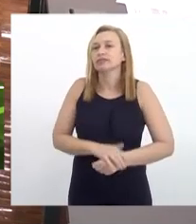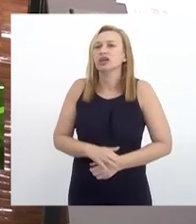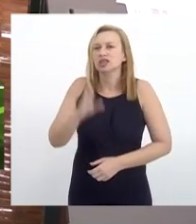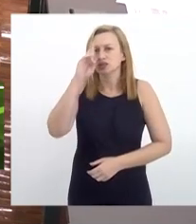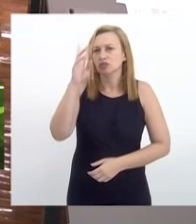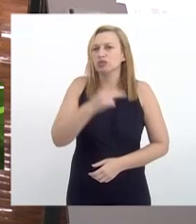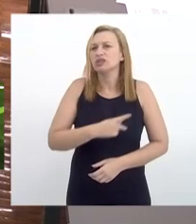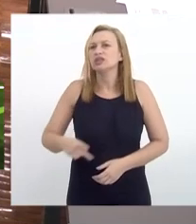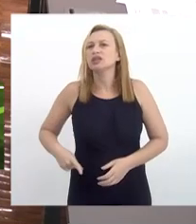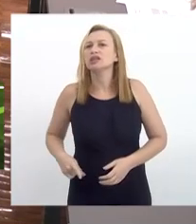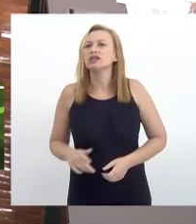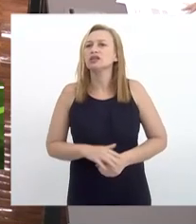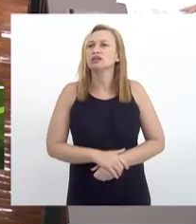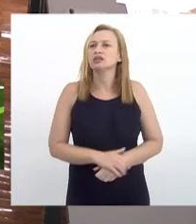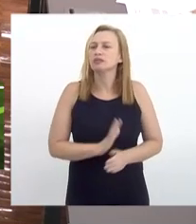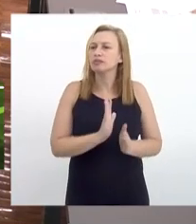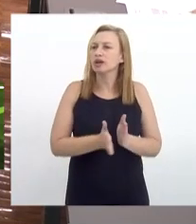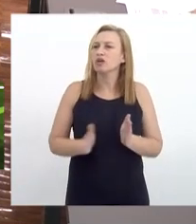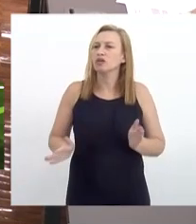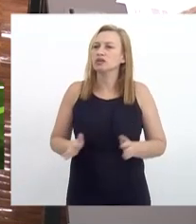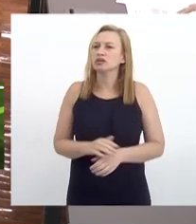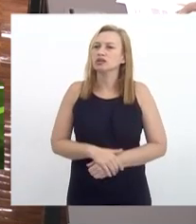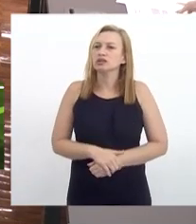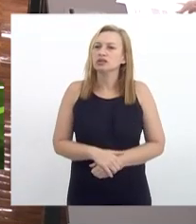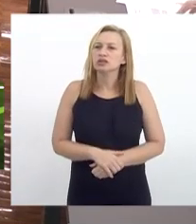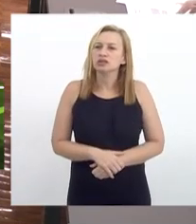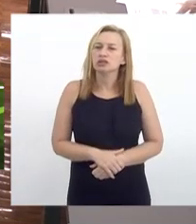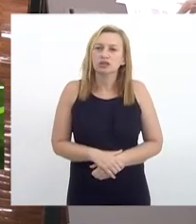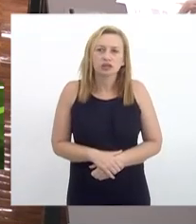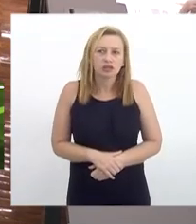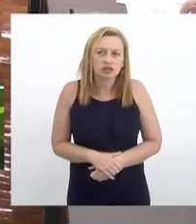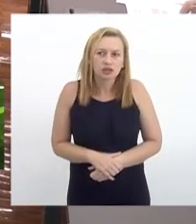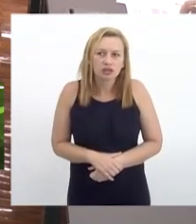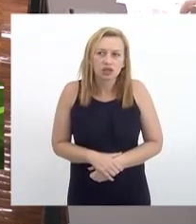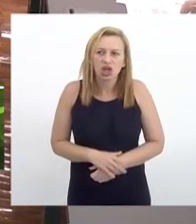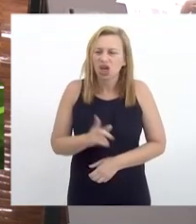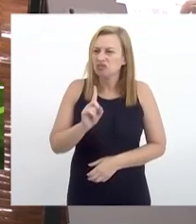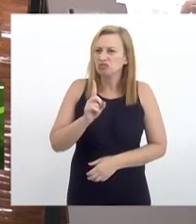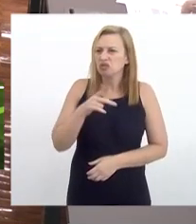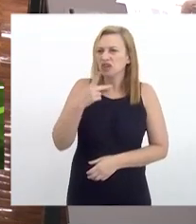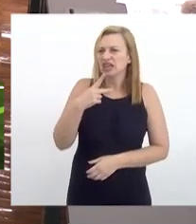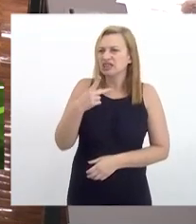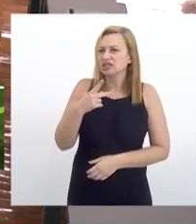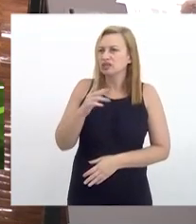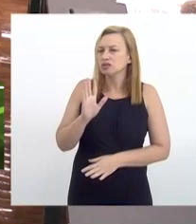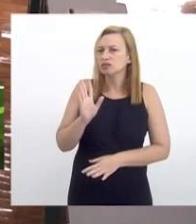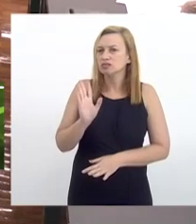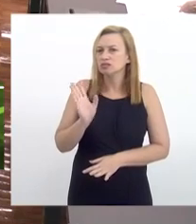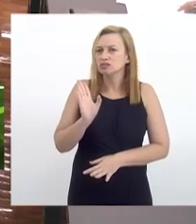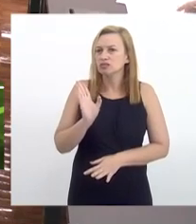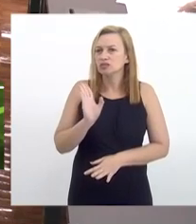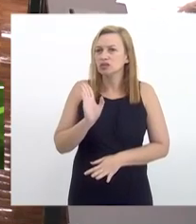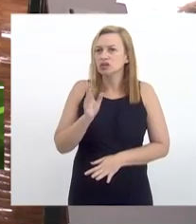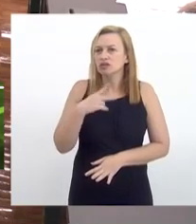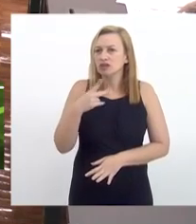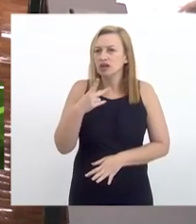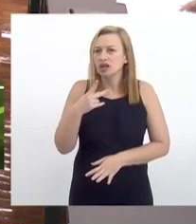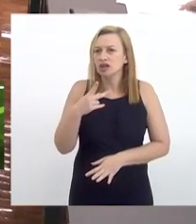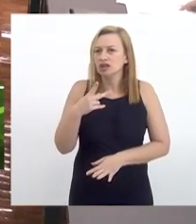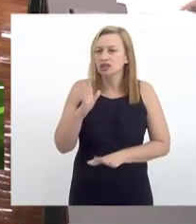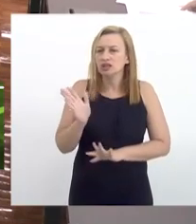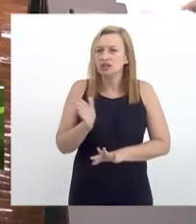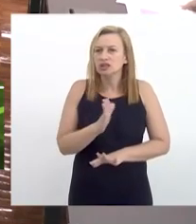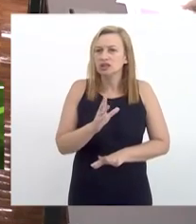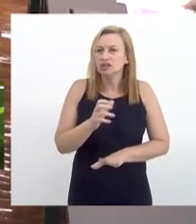presidente é que as pessoas eu não vou falar mais não é que as pessoas estão falando as pessoas estão falando 150